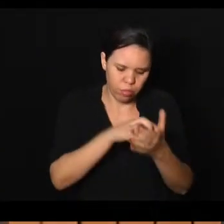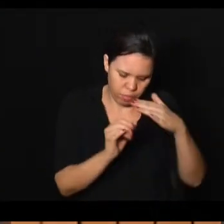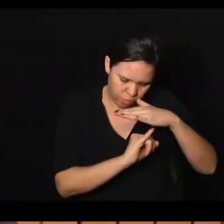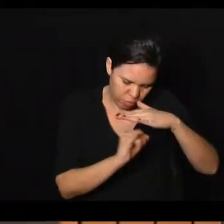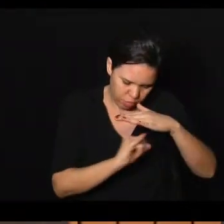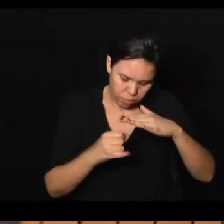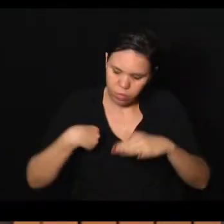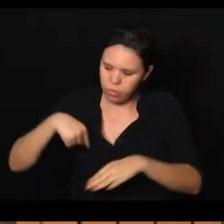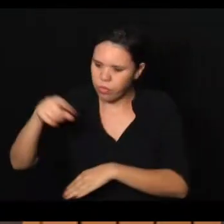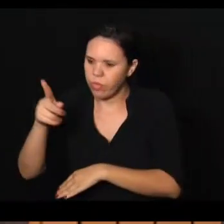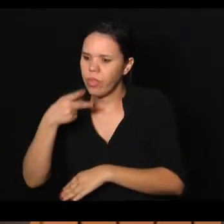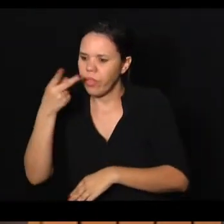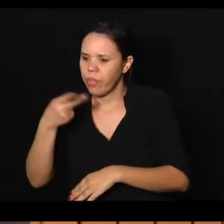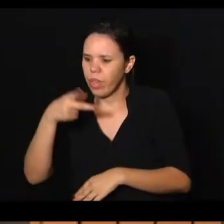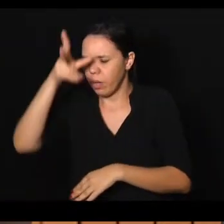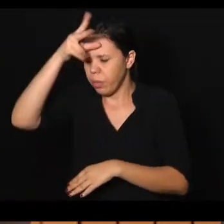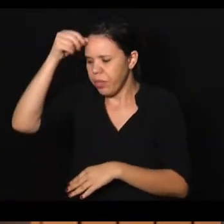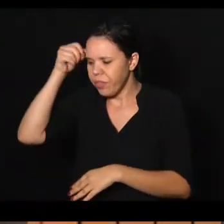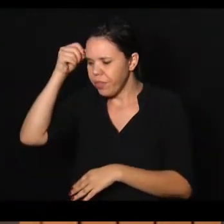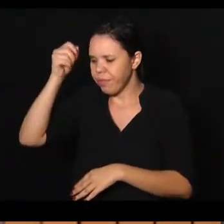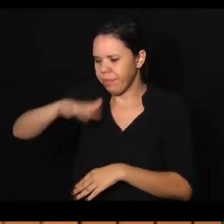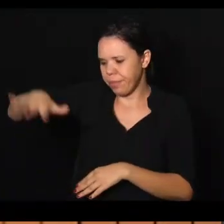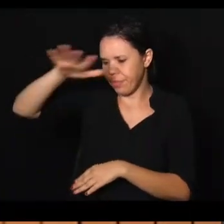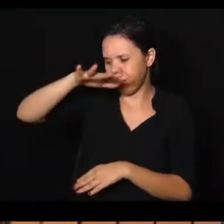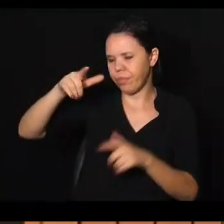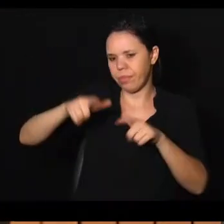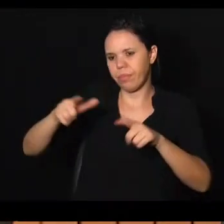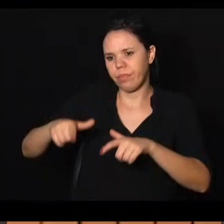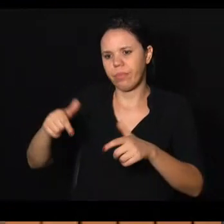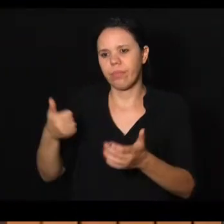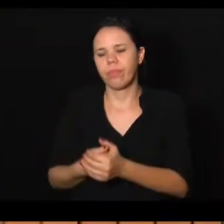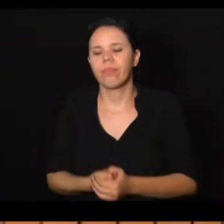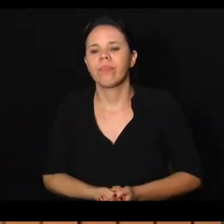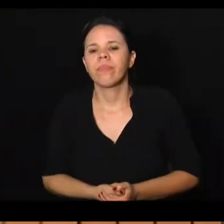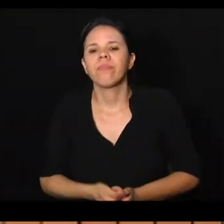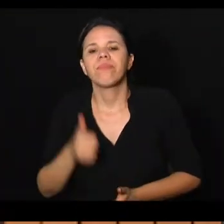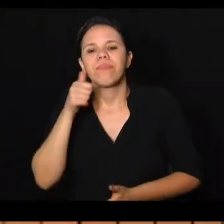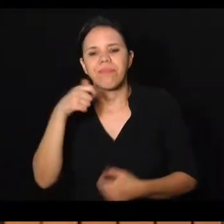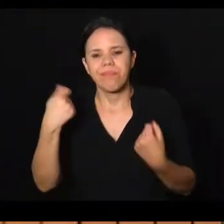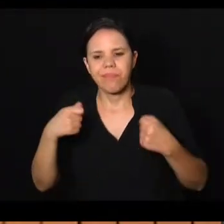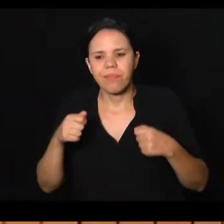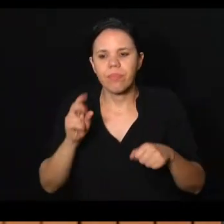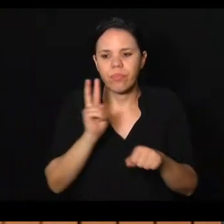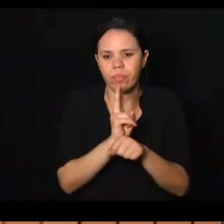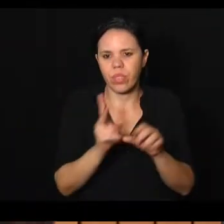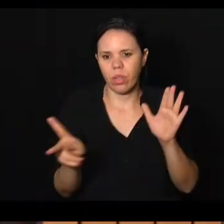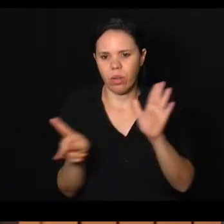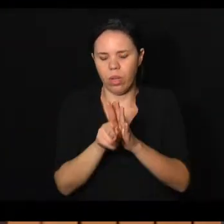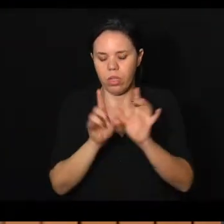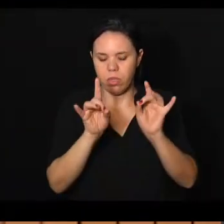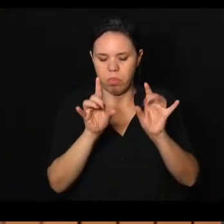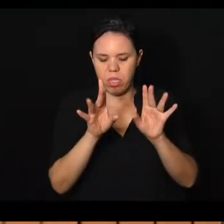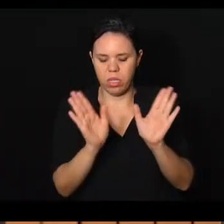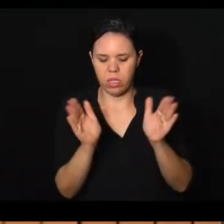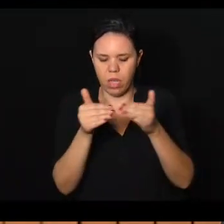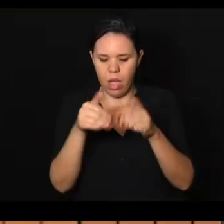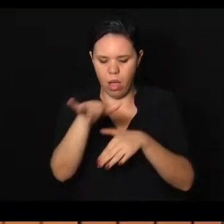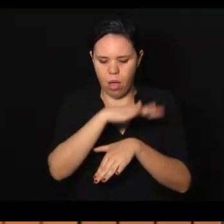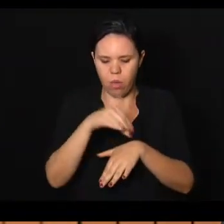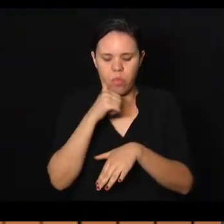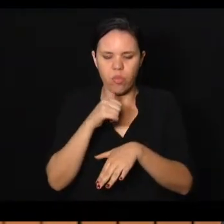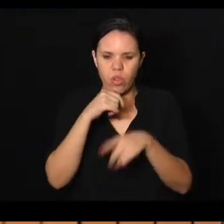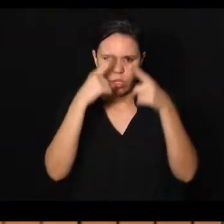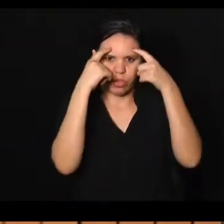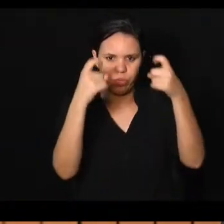região, nós temos um déficit muito grande de abrigos e a mulher precisa ser abrigada. Na maioria dos casos,